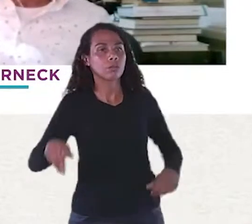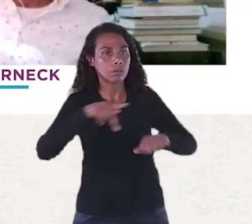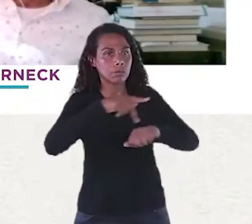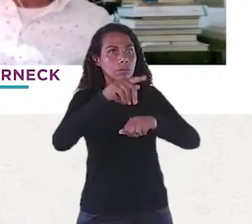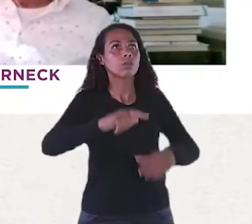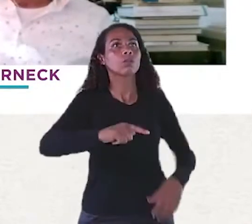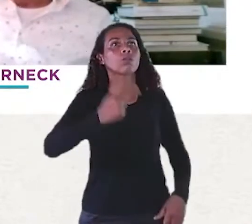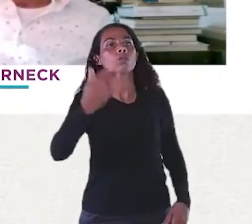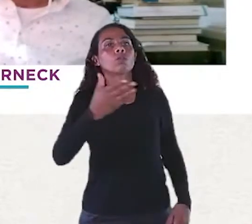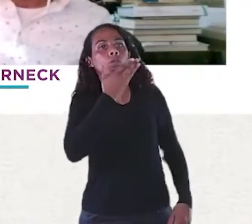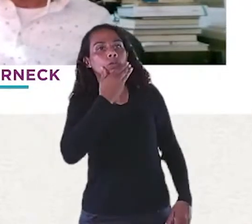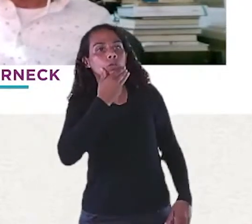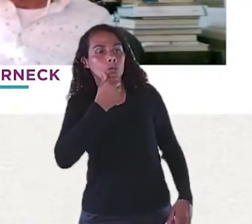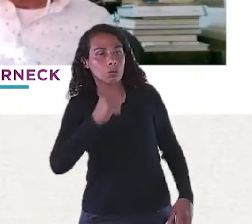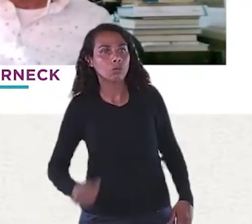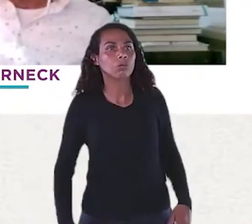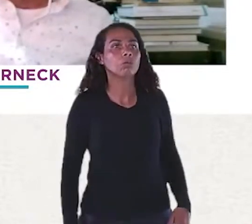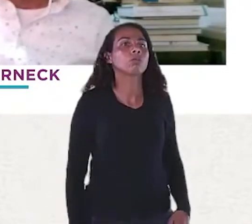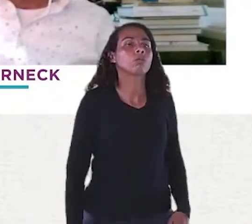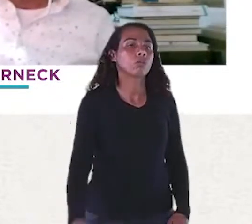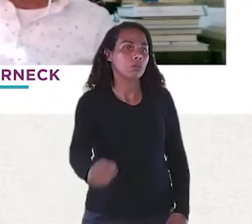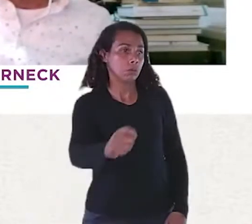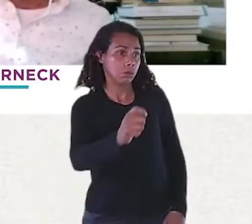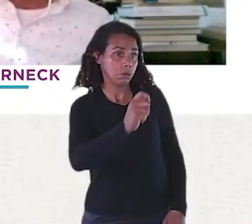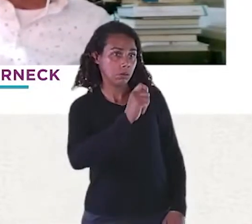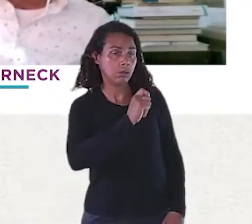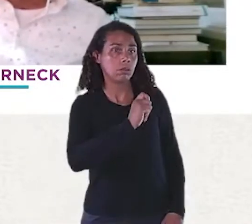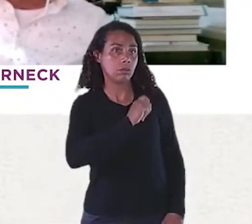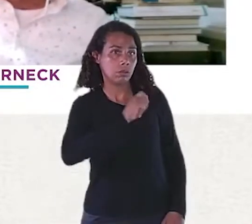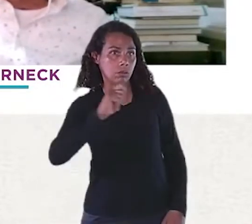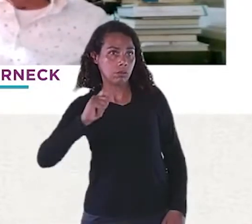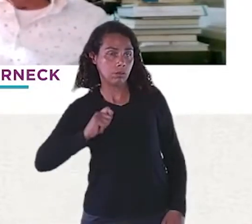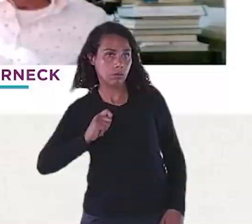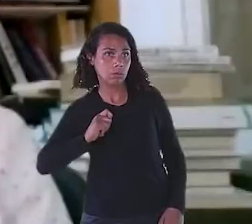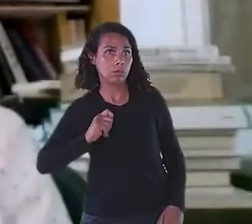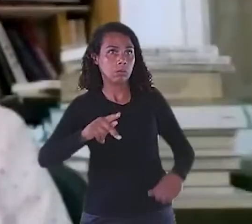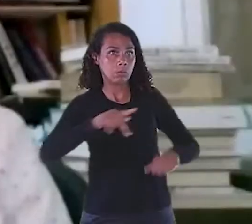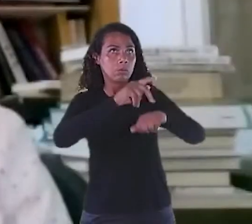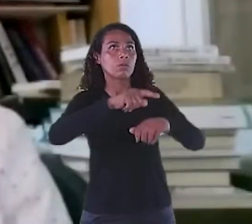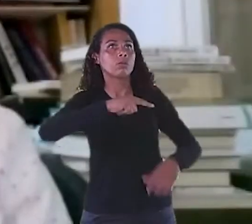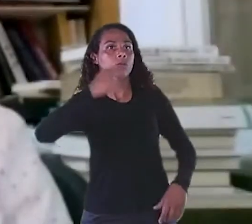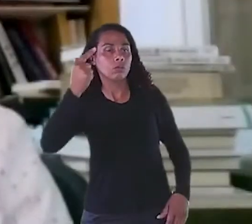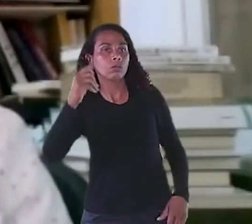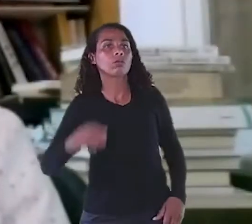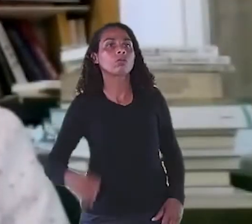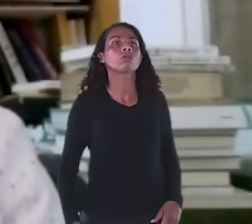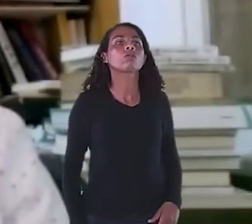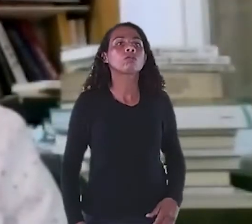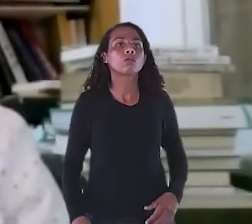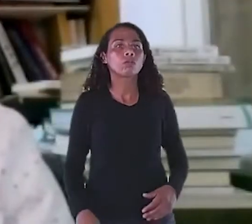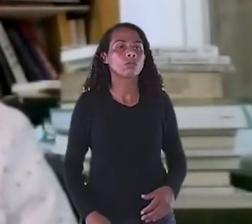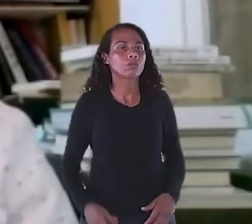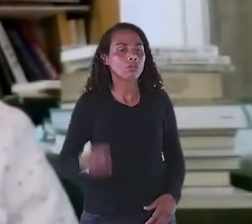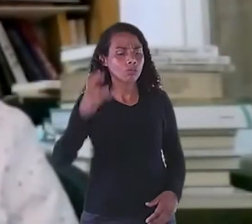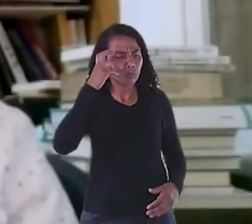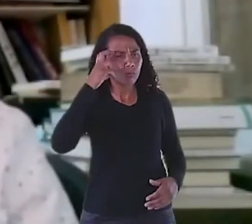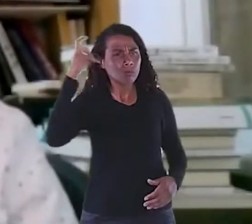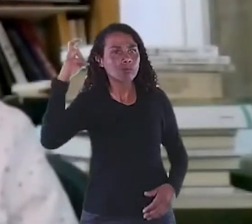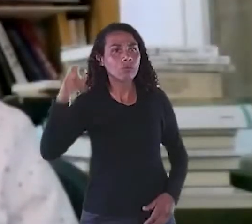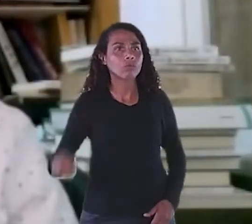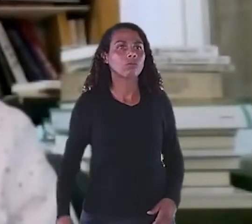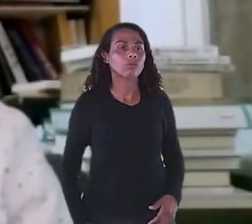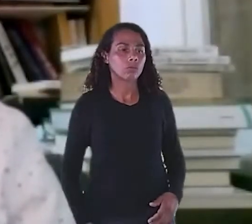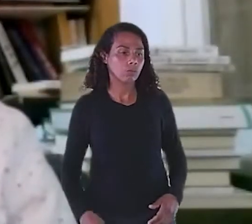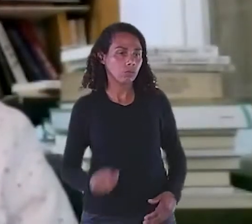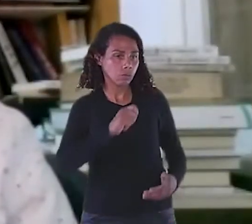que foi prêmio Nobel de Literatura, morreu cedo, né? O Brodsky, num livrinho dele, fantástico, sobre Veneza,